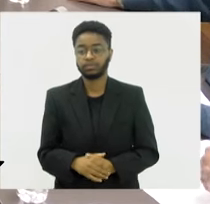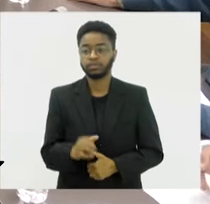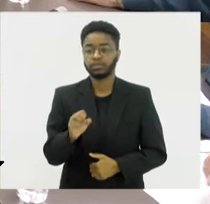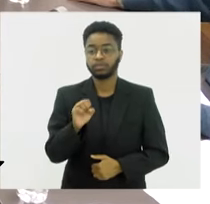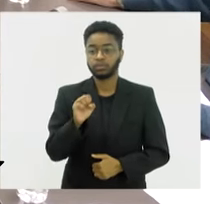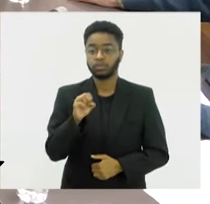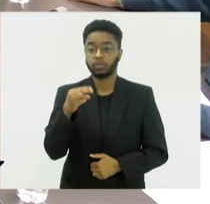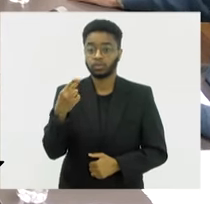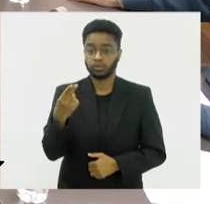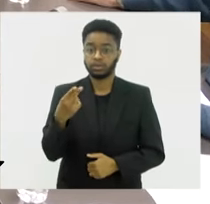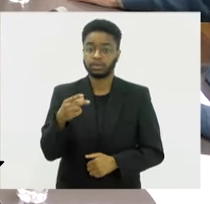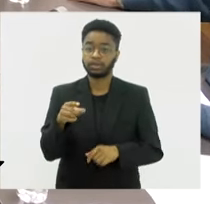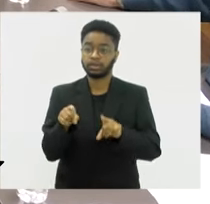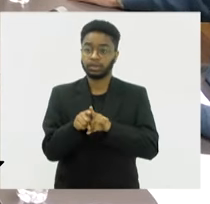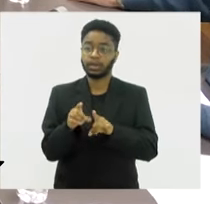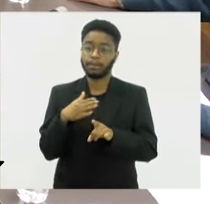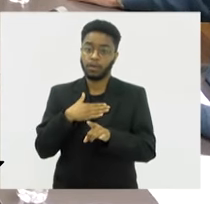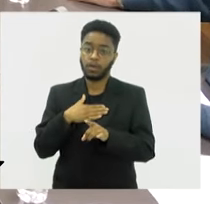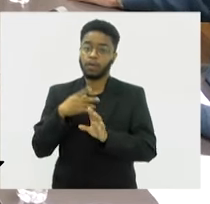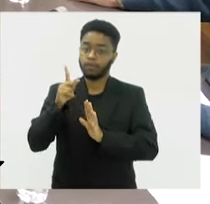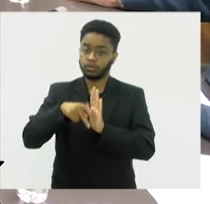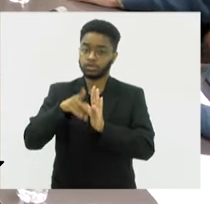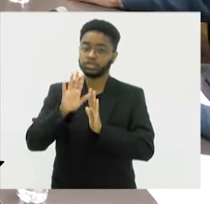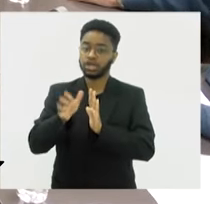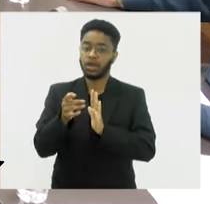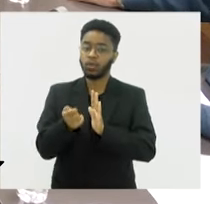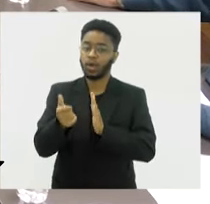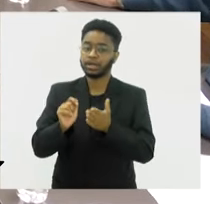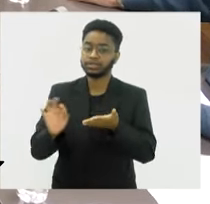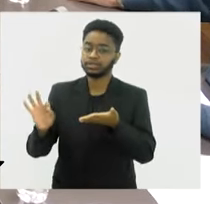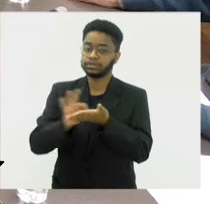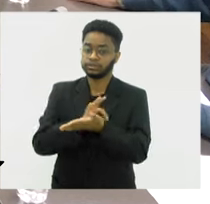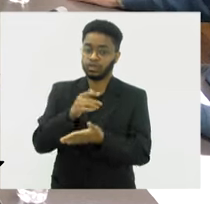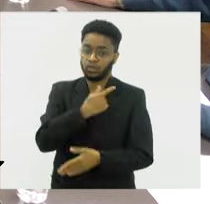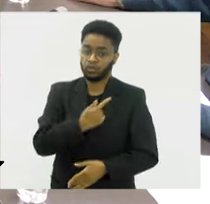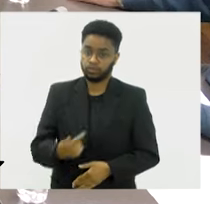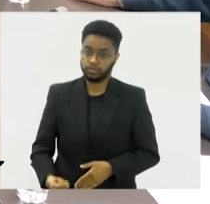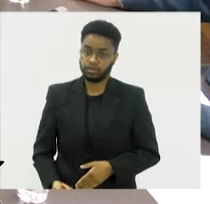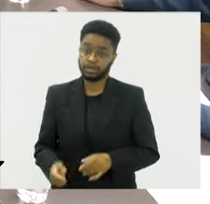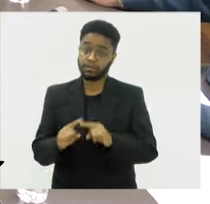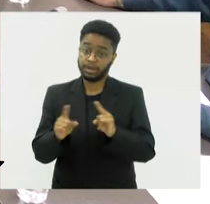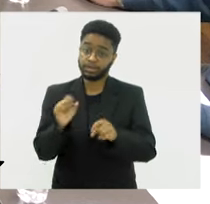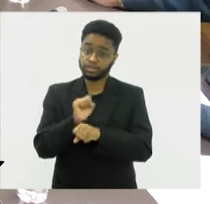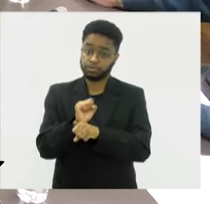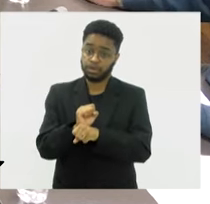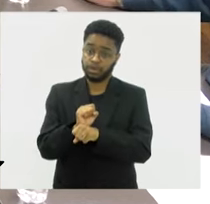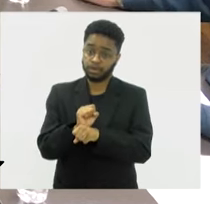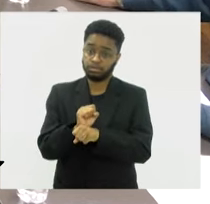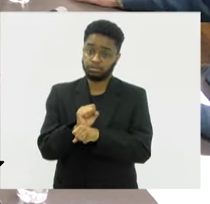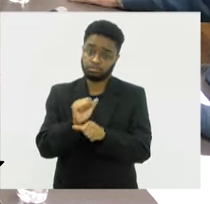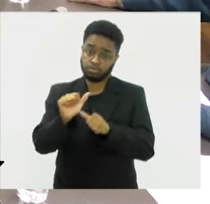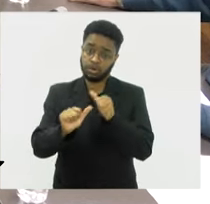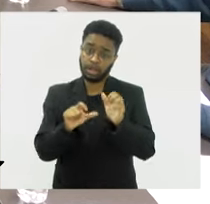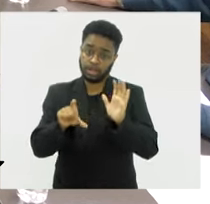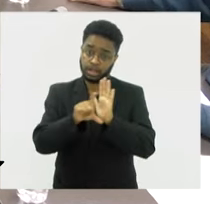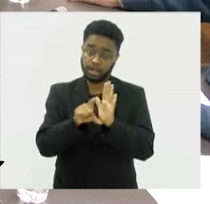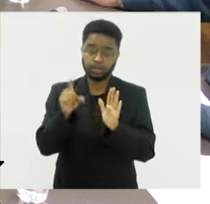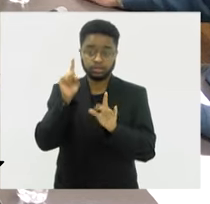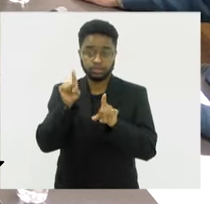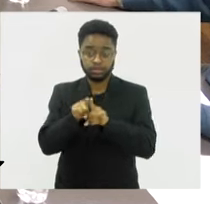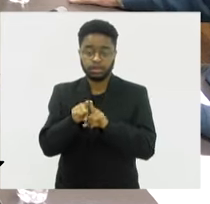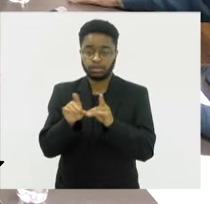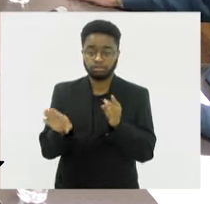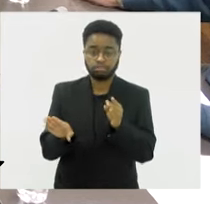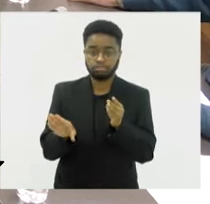projeto está já para a sanção do governador. Aguarda virar lei. Verdade. E faz uma